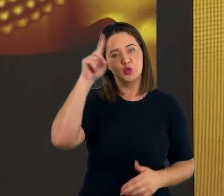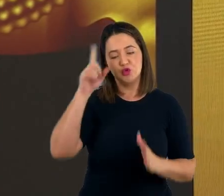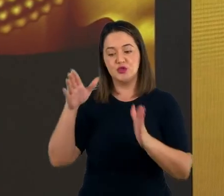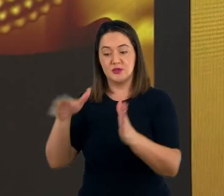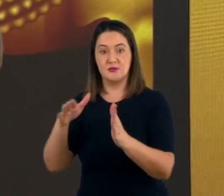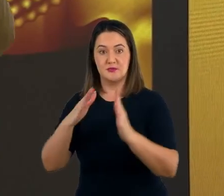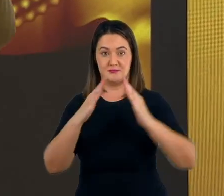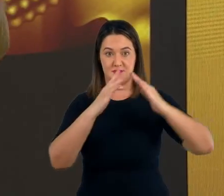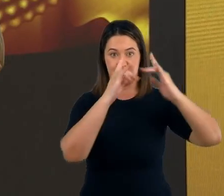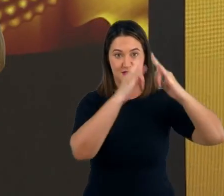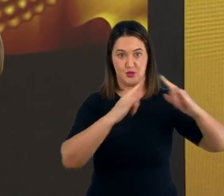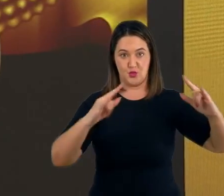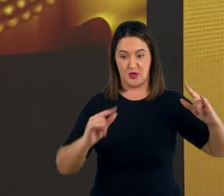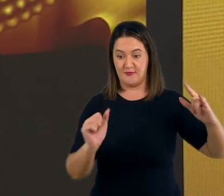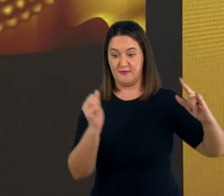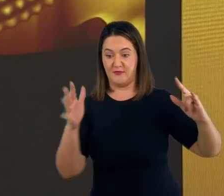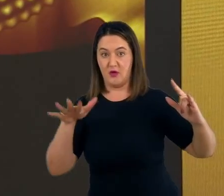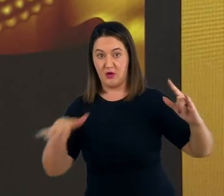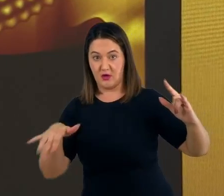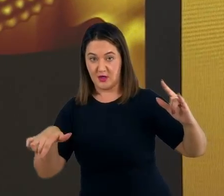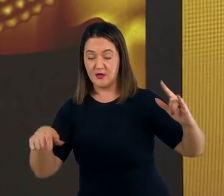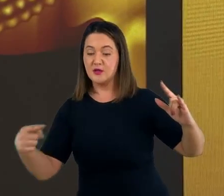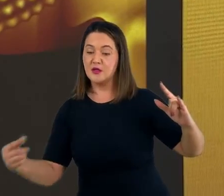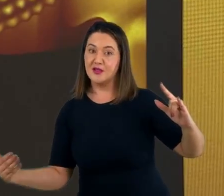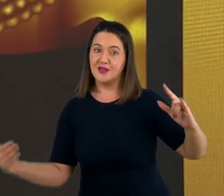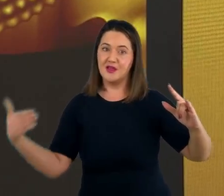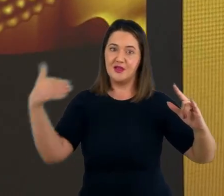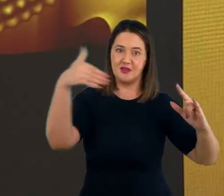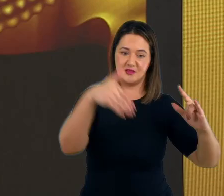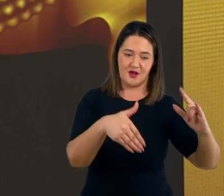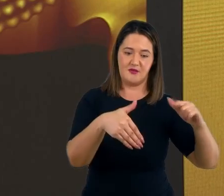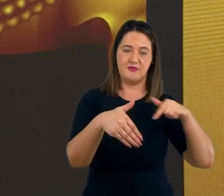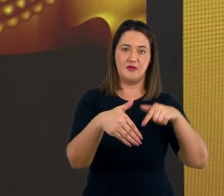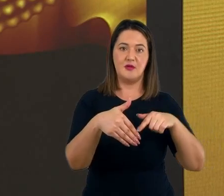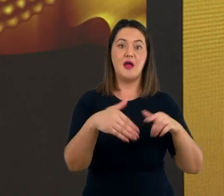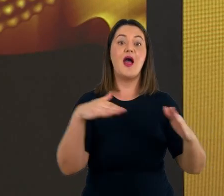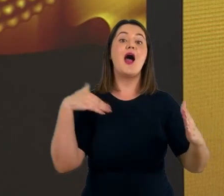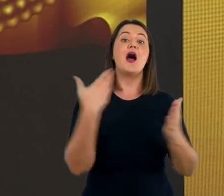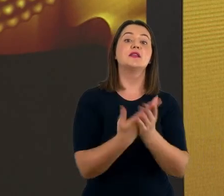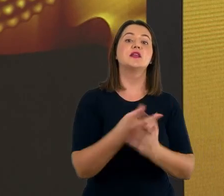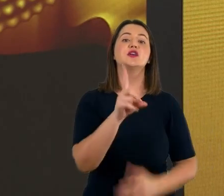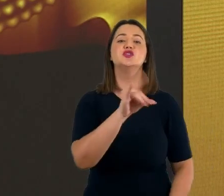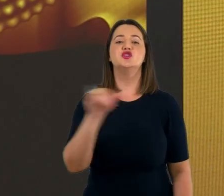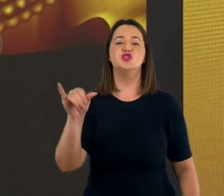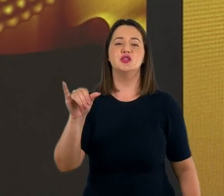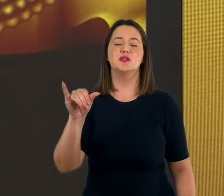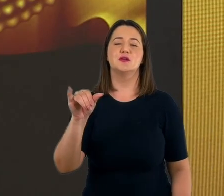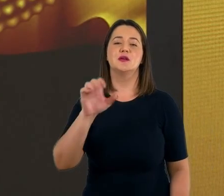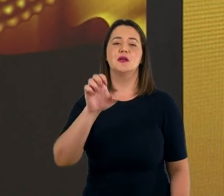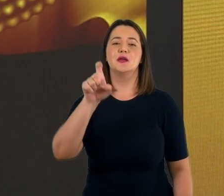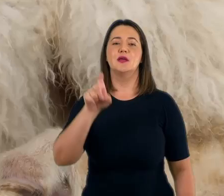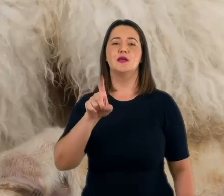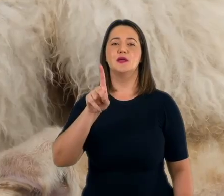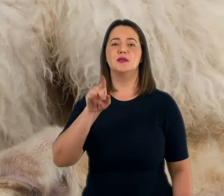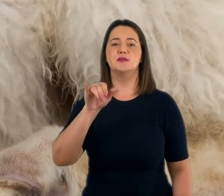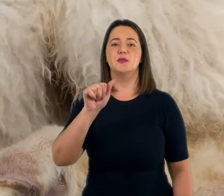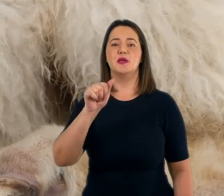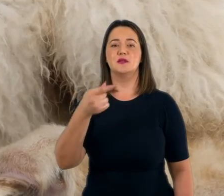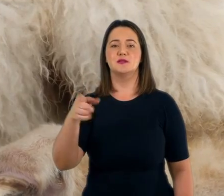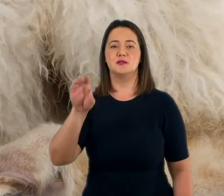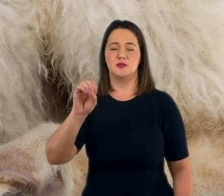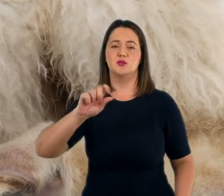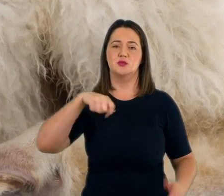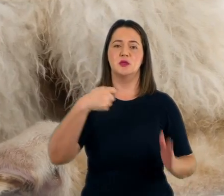transferido todos os dias, do pátio para dentro do santuário, e ali permanecia até o dia da expiação. Por